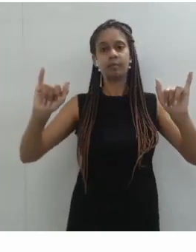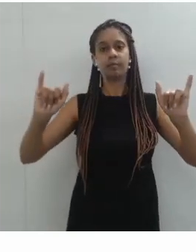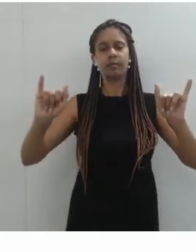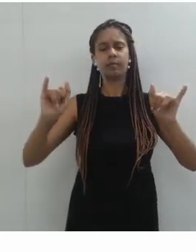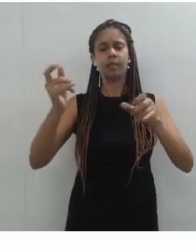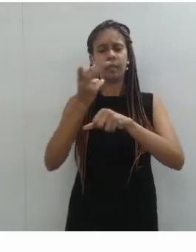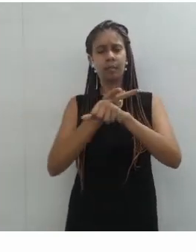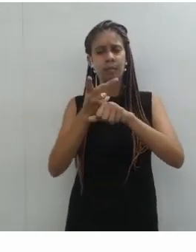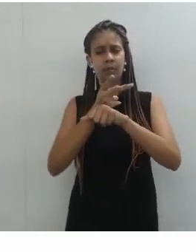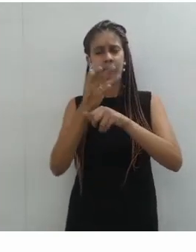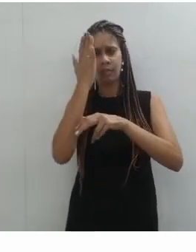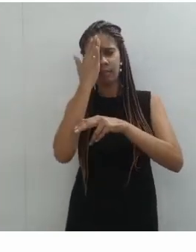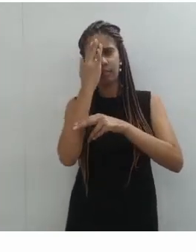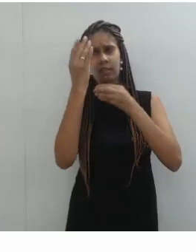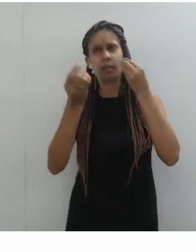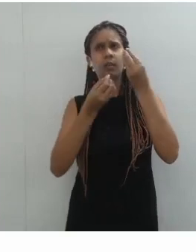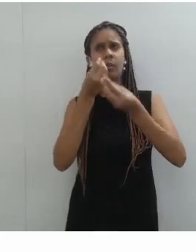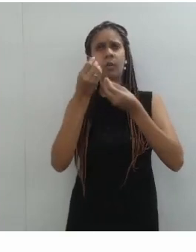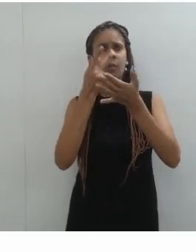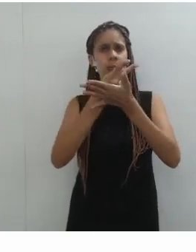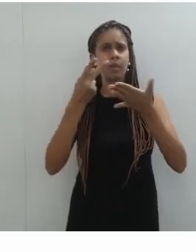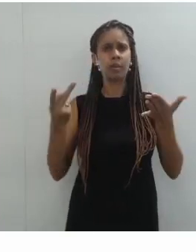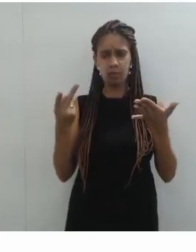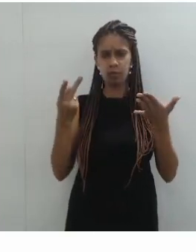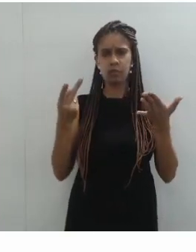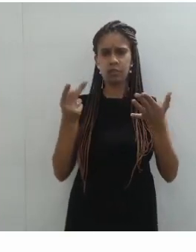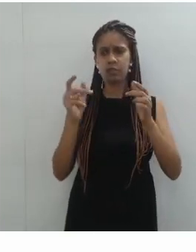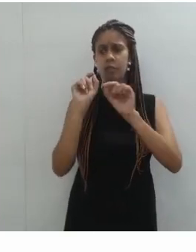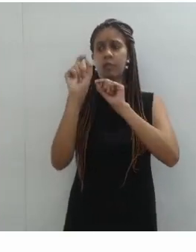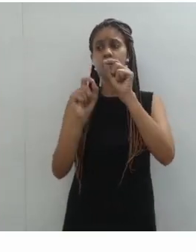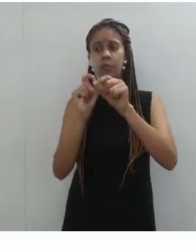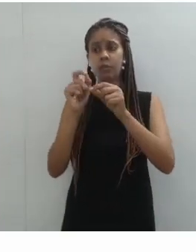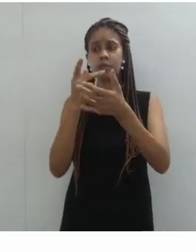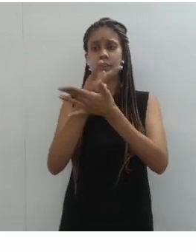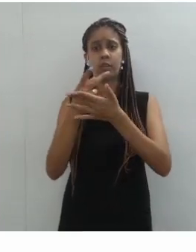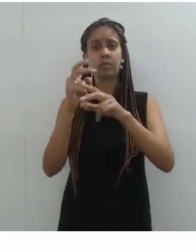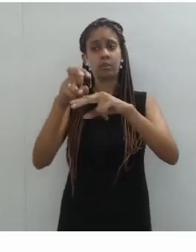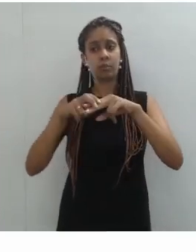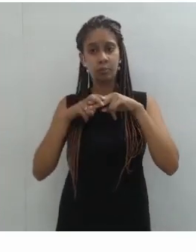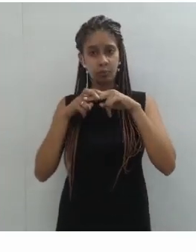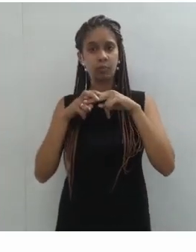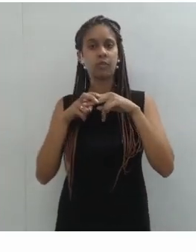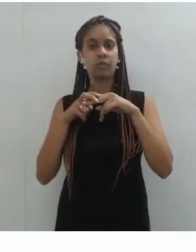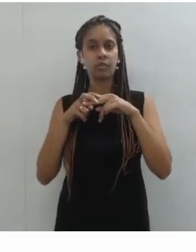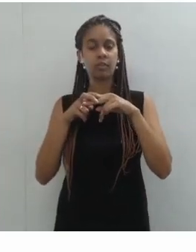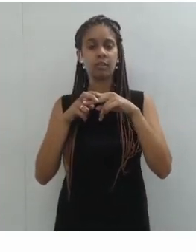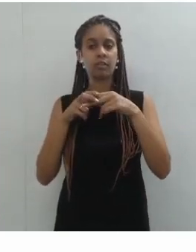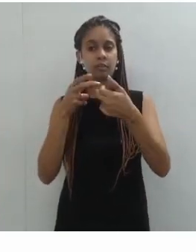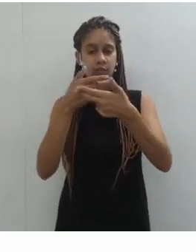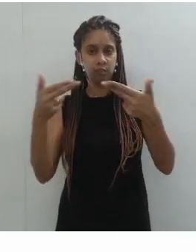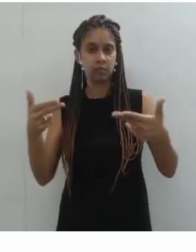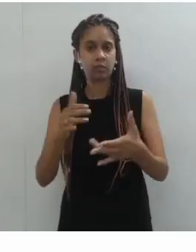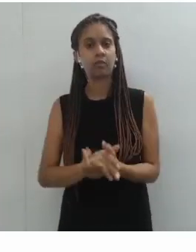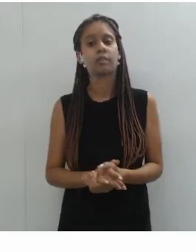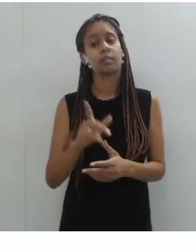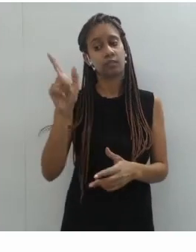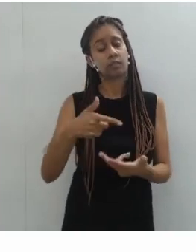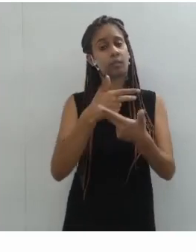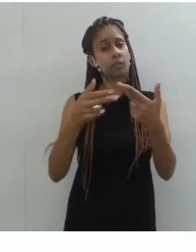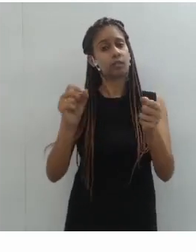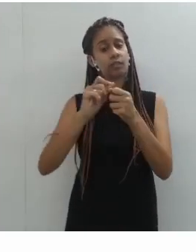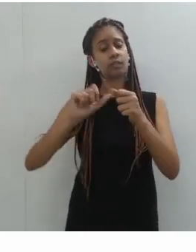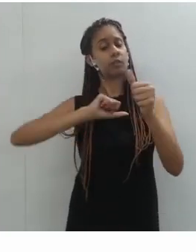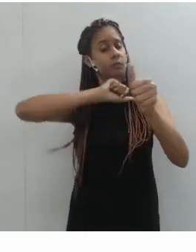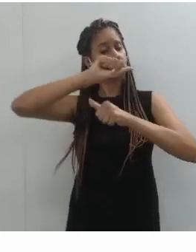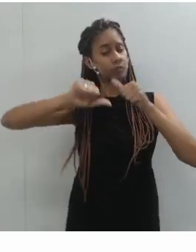e consequência. Eu vou trazer dois exemplos de fatos históricos. Esses fatos causaram amplas